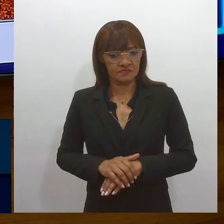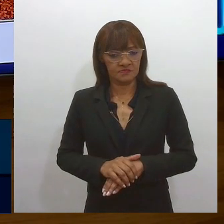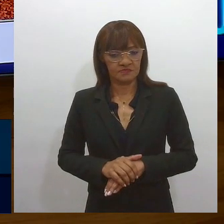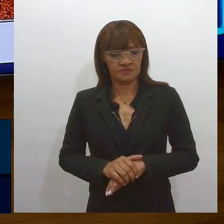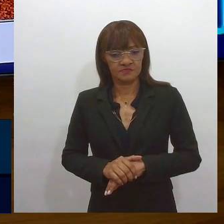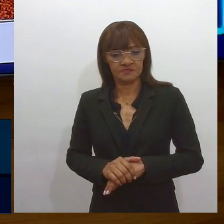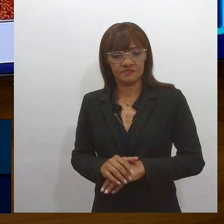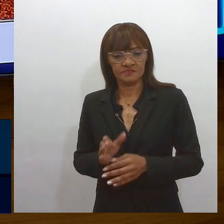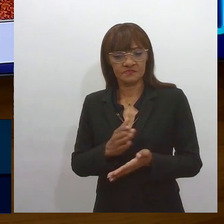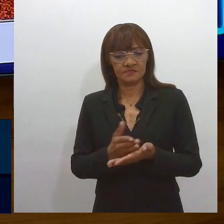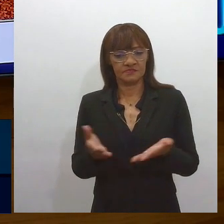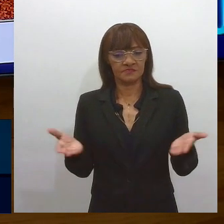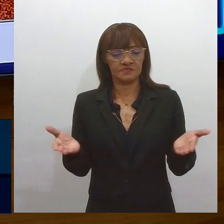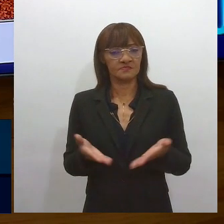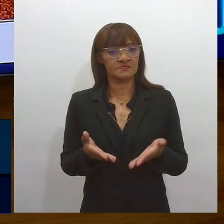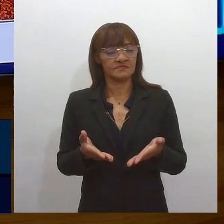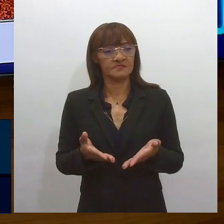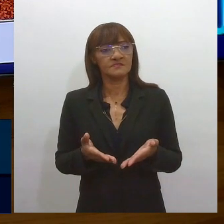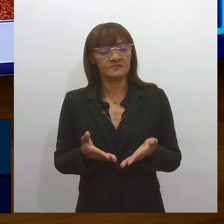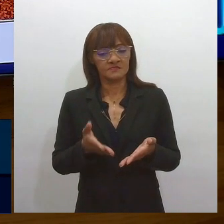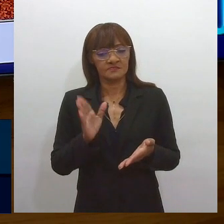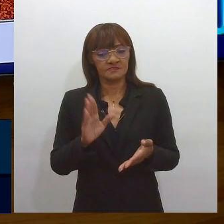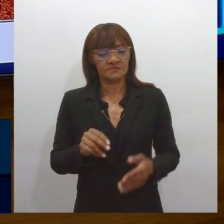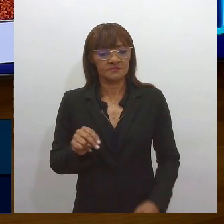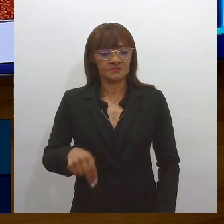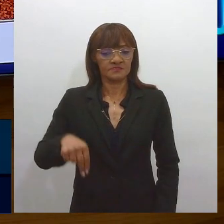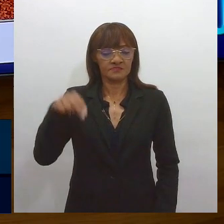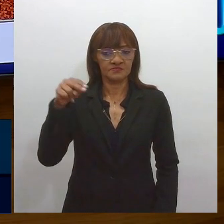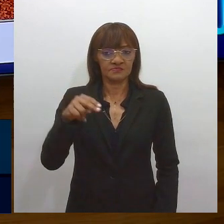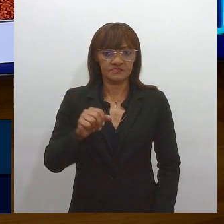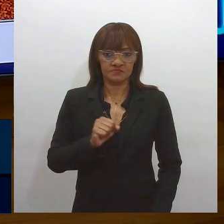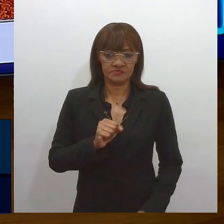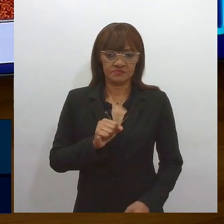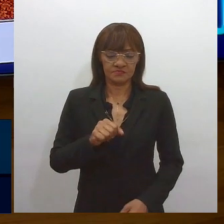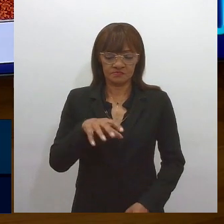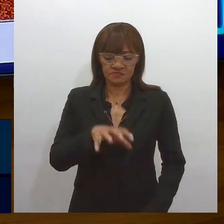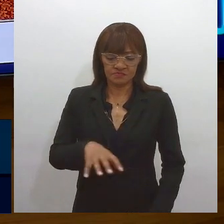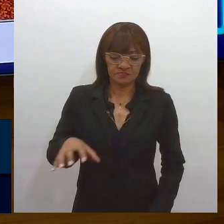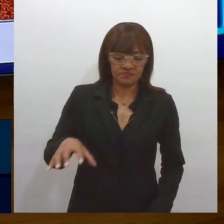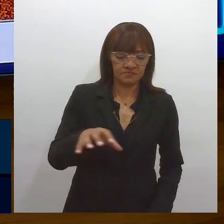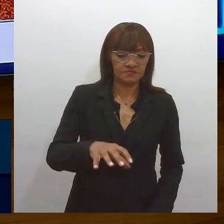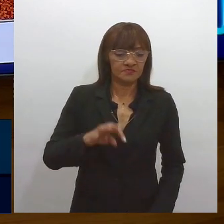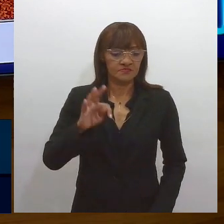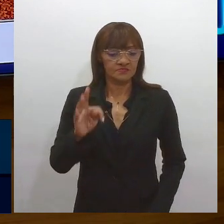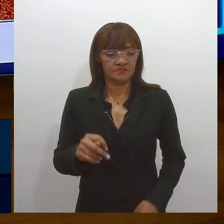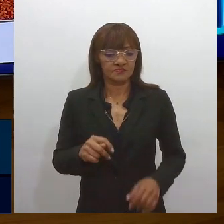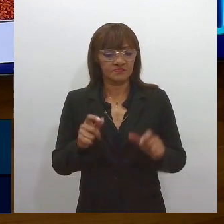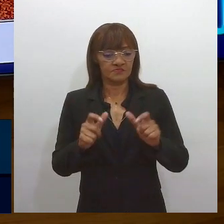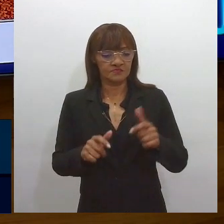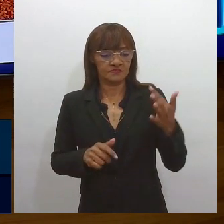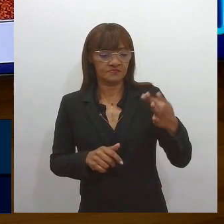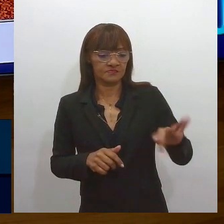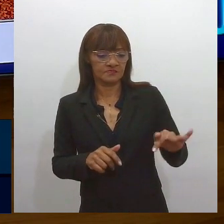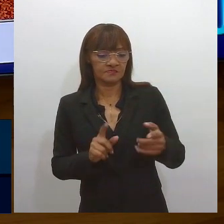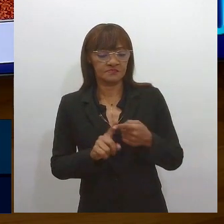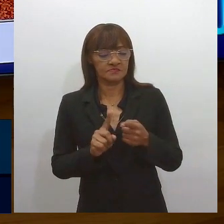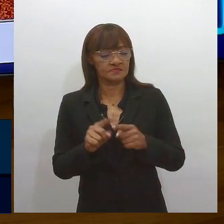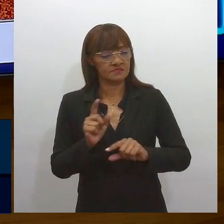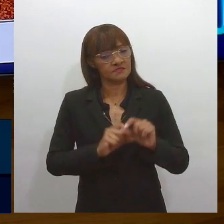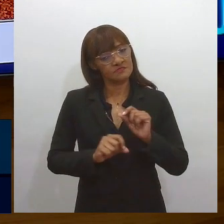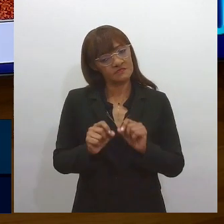Mas eles vão ser instalados em toda a malha Rodoviária Federal pncv é o nosso é o nosso programa de controle de